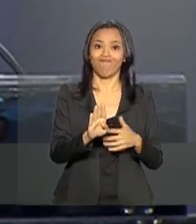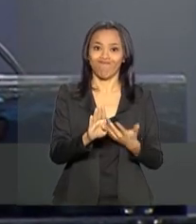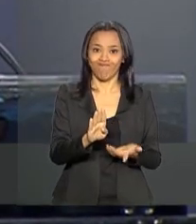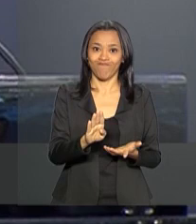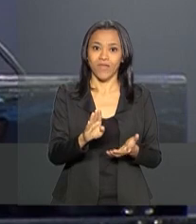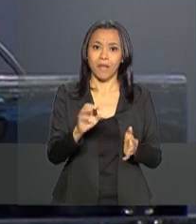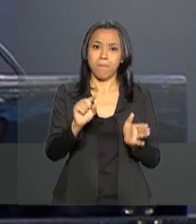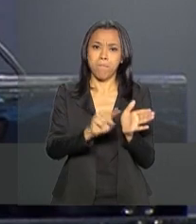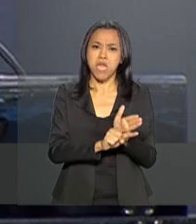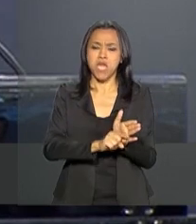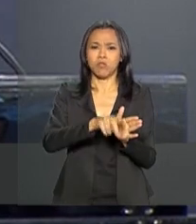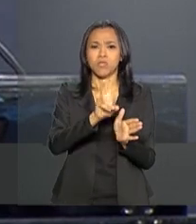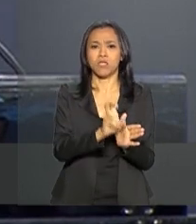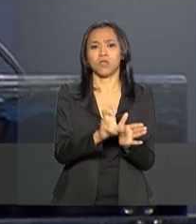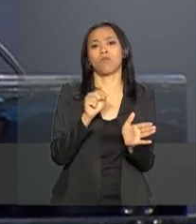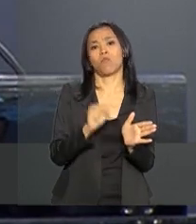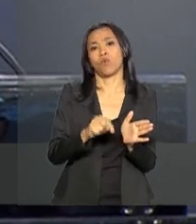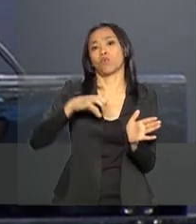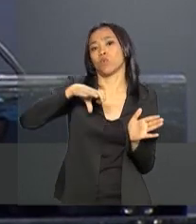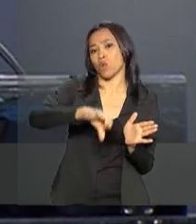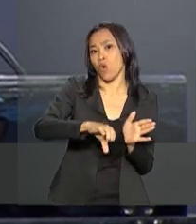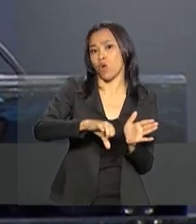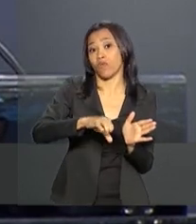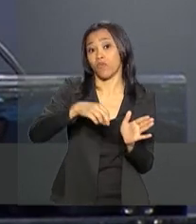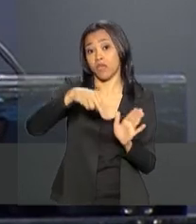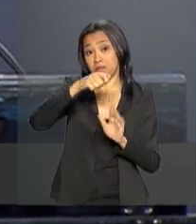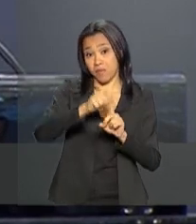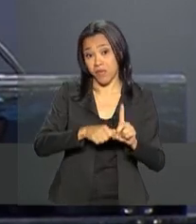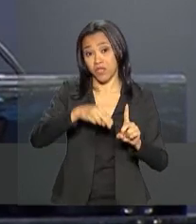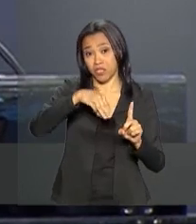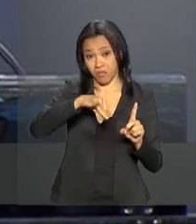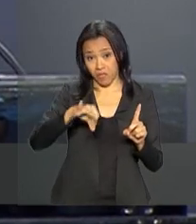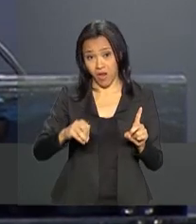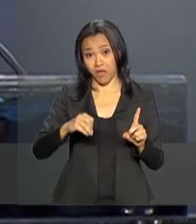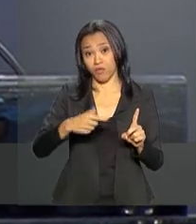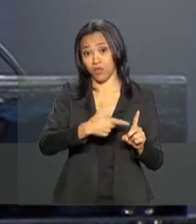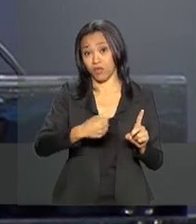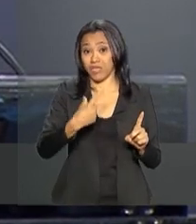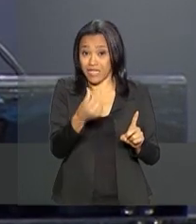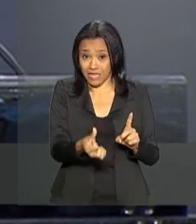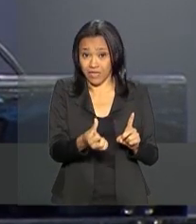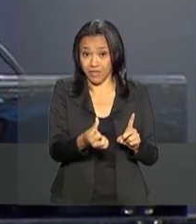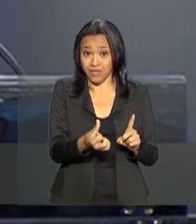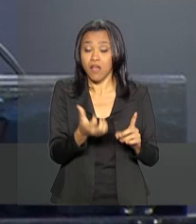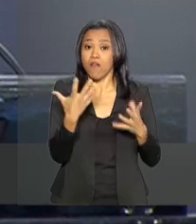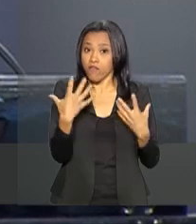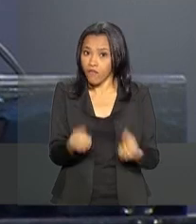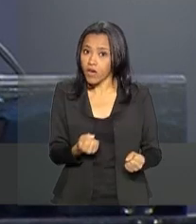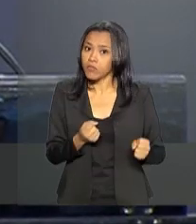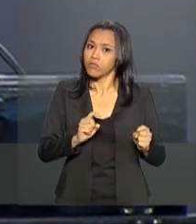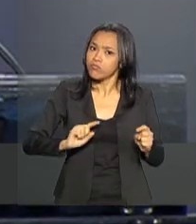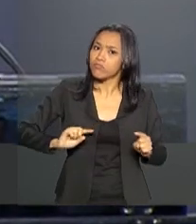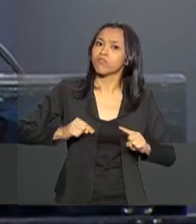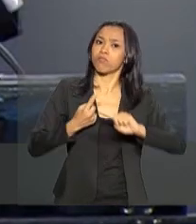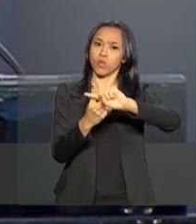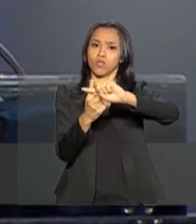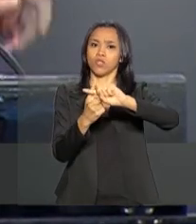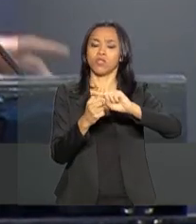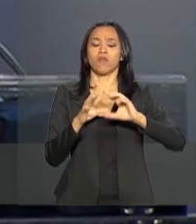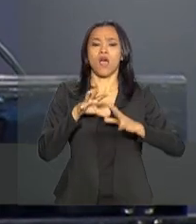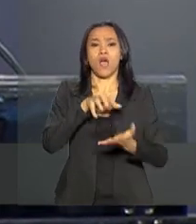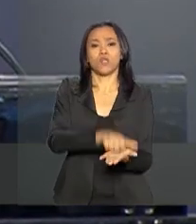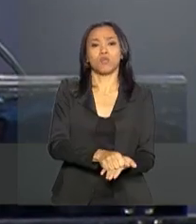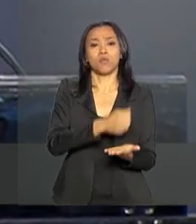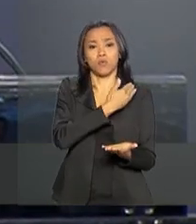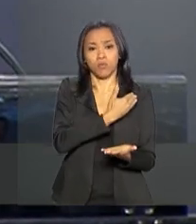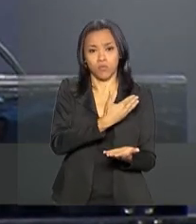de -5,9% em maio de 2016. Vamos fazê-lo positivo. Assumimos em maio,